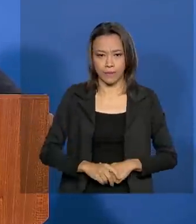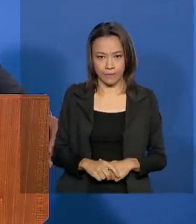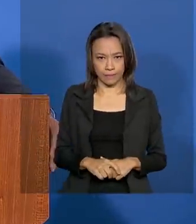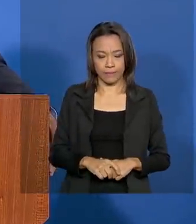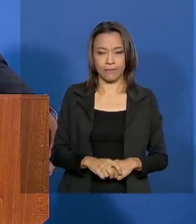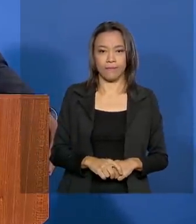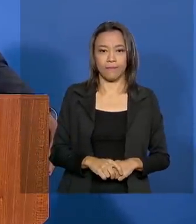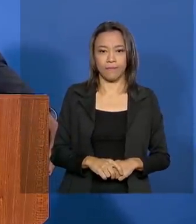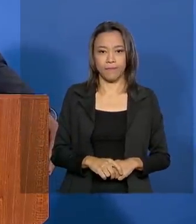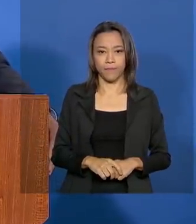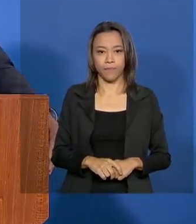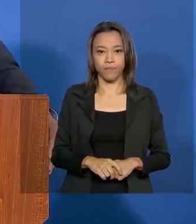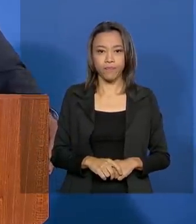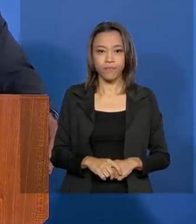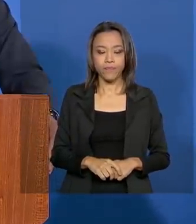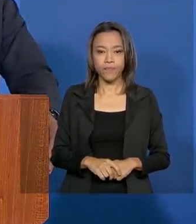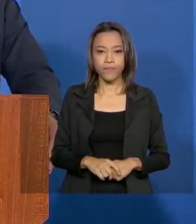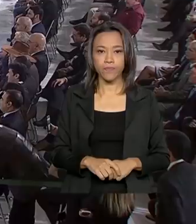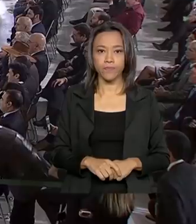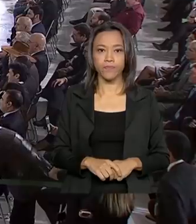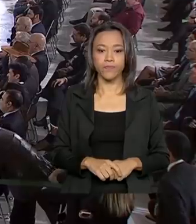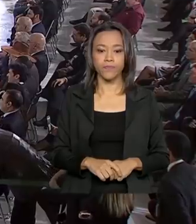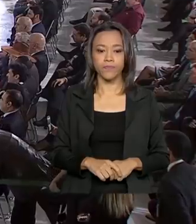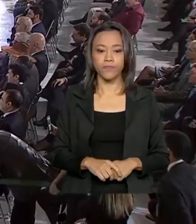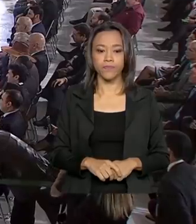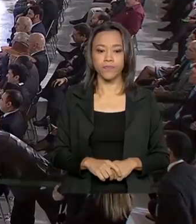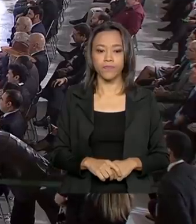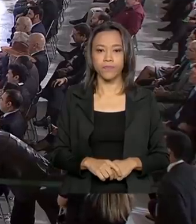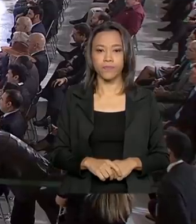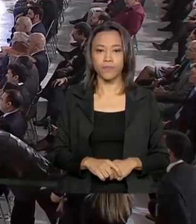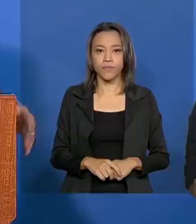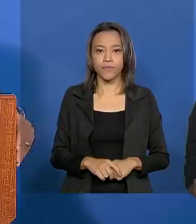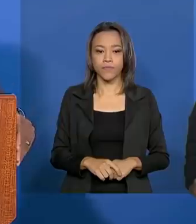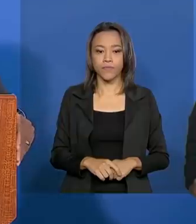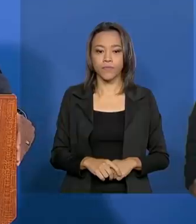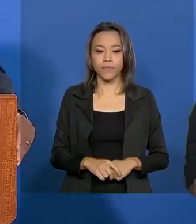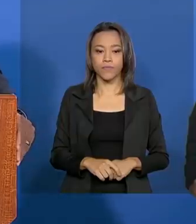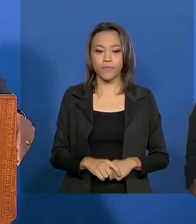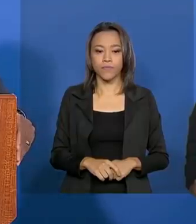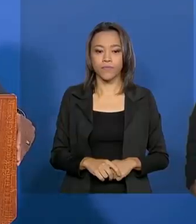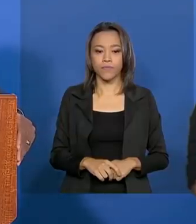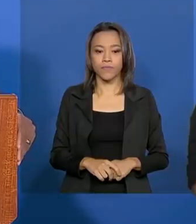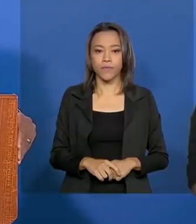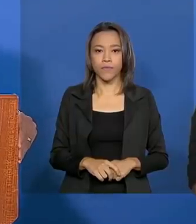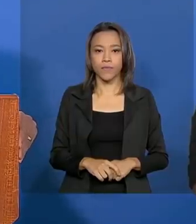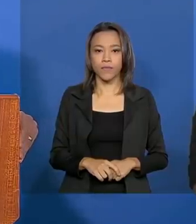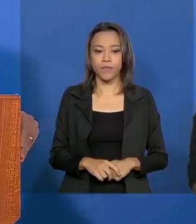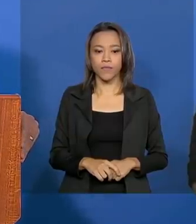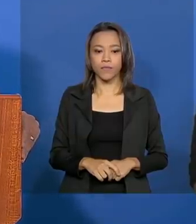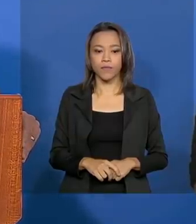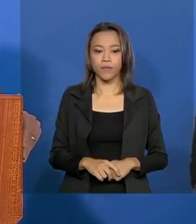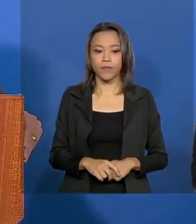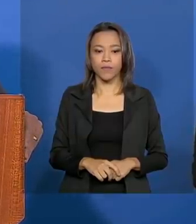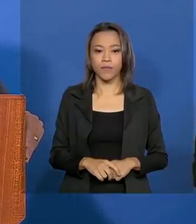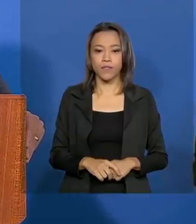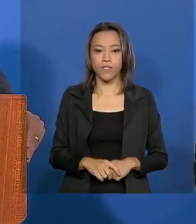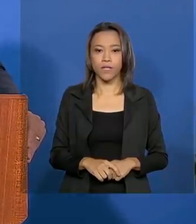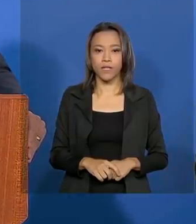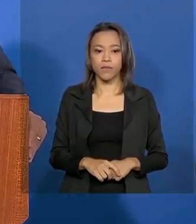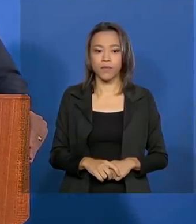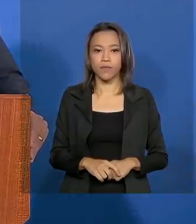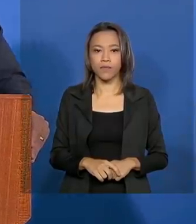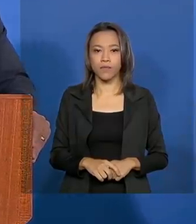causa de vocês é mais do que justa. O que depender de mim, exclusivamente, que são os decretos, em se